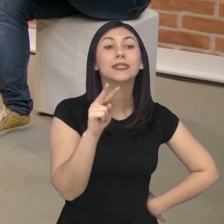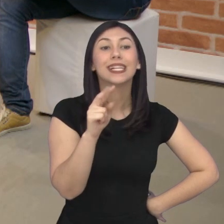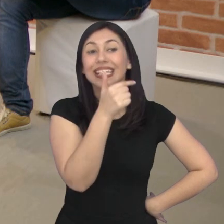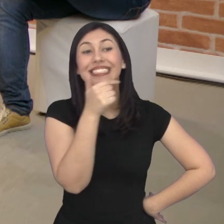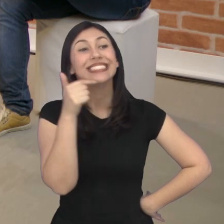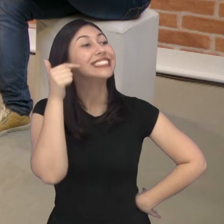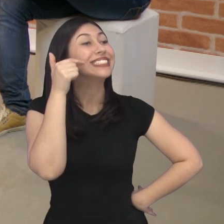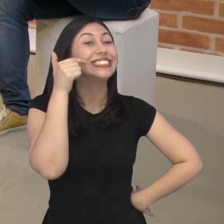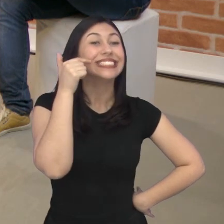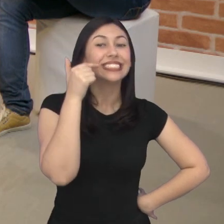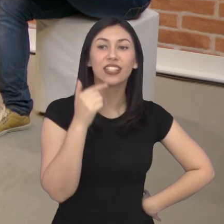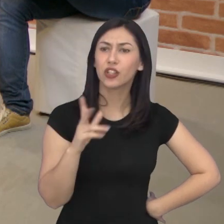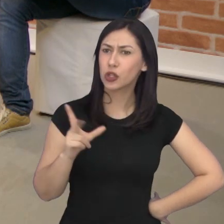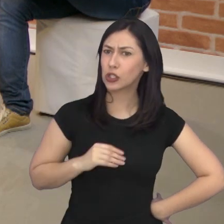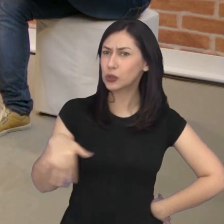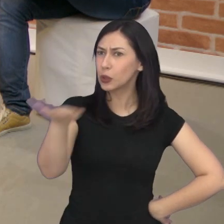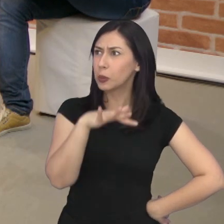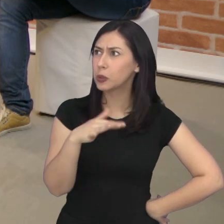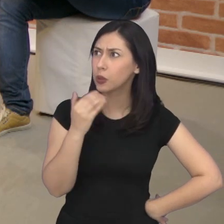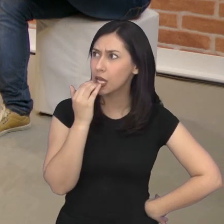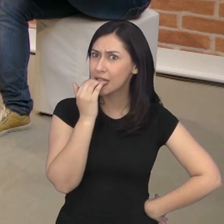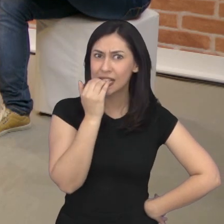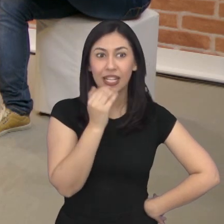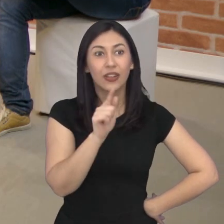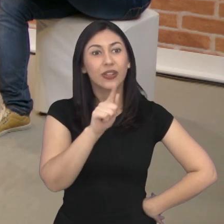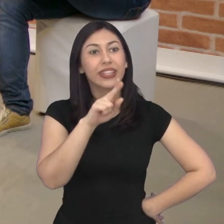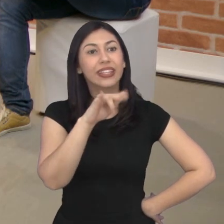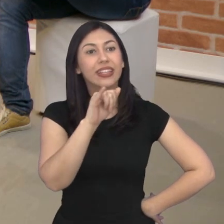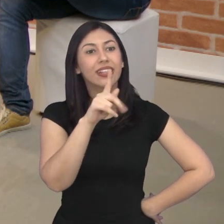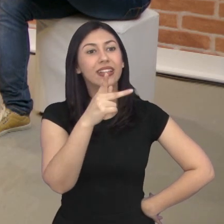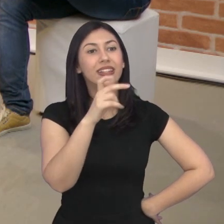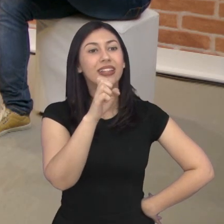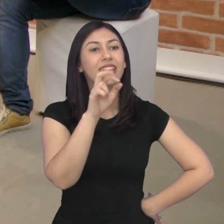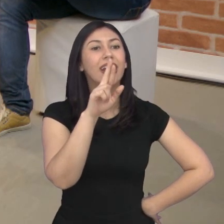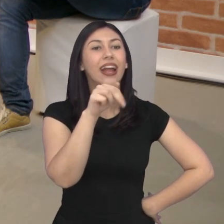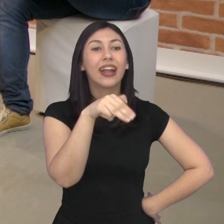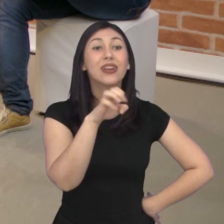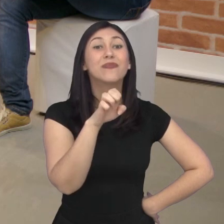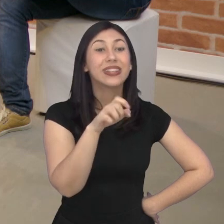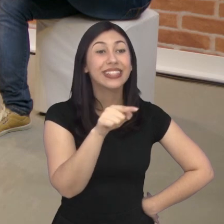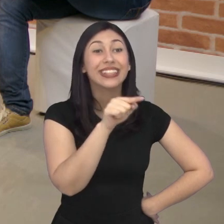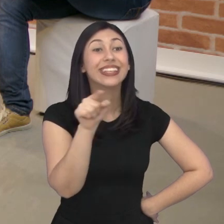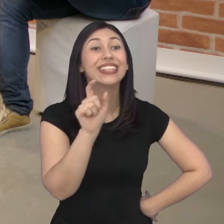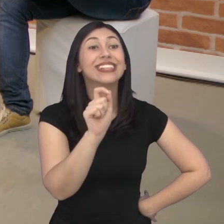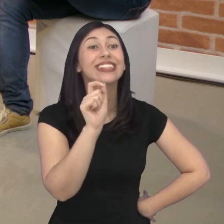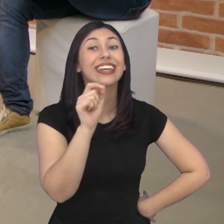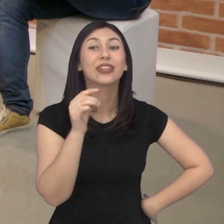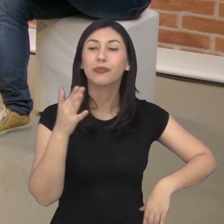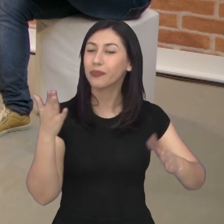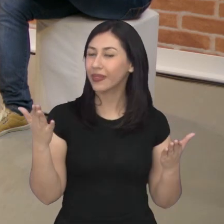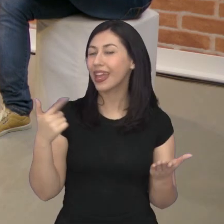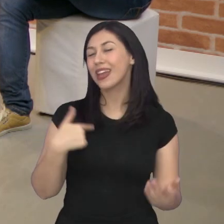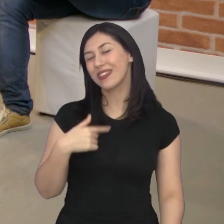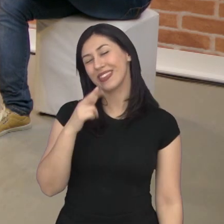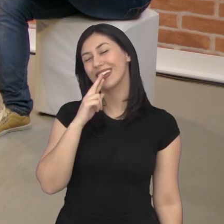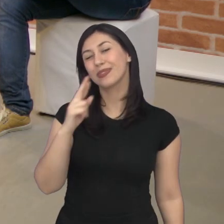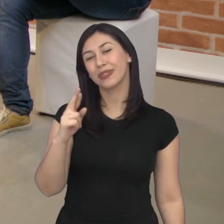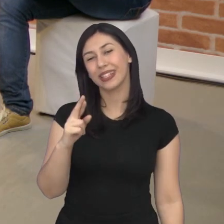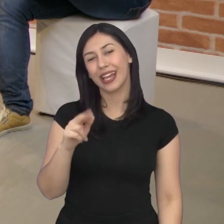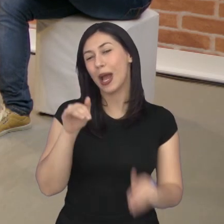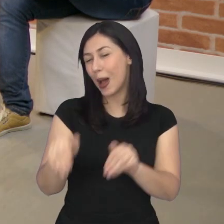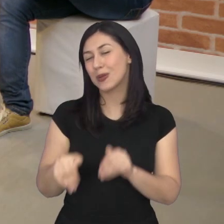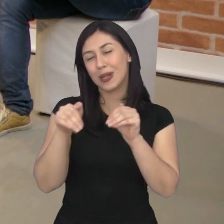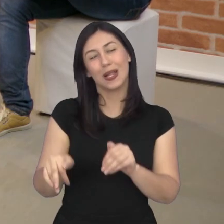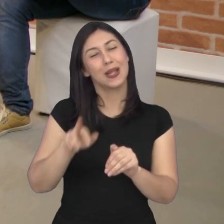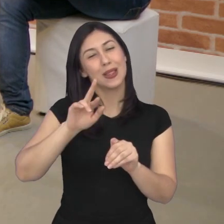chuta? Pra quem estiver sorrindo A A mais. gente tá, ali, mas todo mundo com mais Guilherme, cara de vai, ué. Guilherme. Tá todo mundo com cara de ué. Guilherme, Bom, nosso vou dar a tradutor. resposta